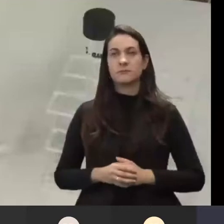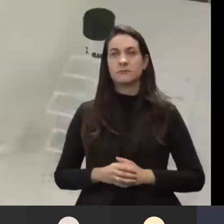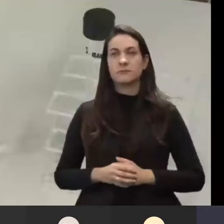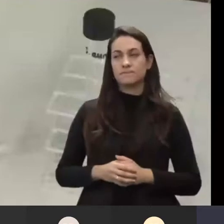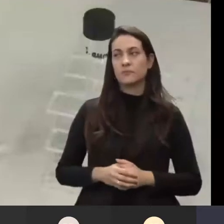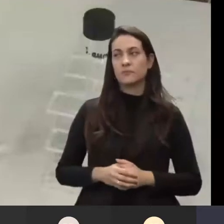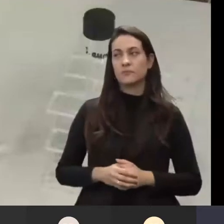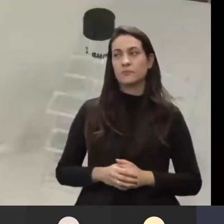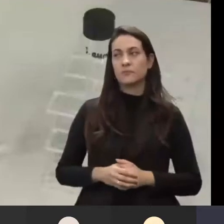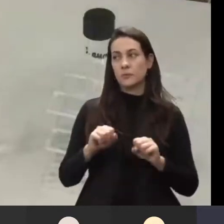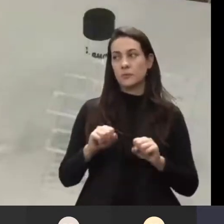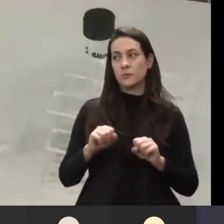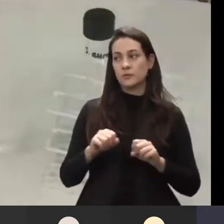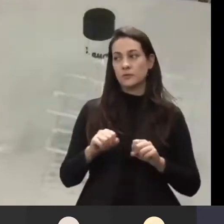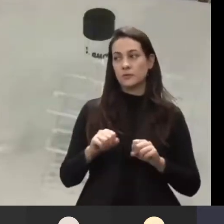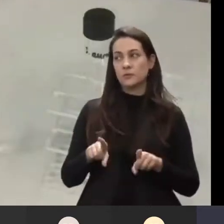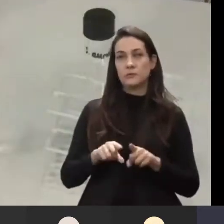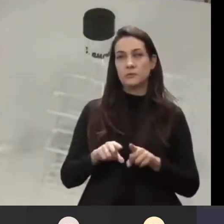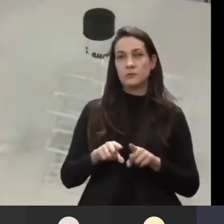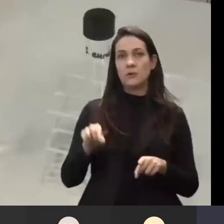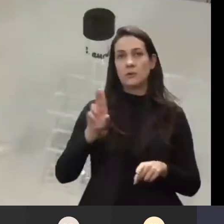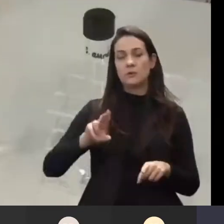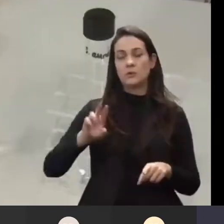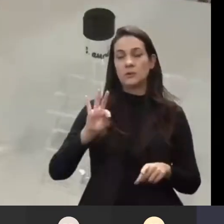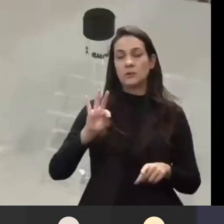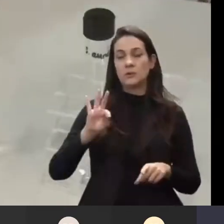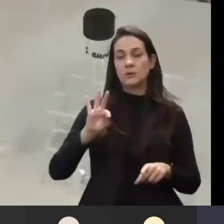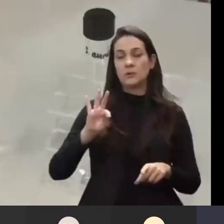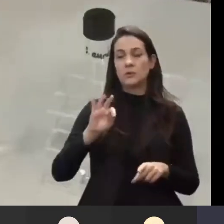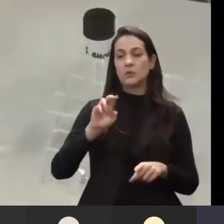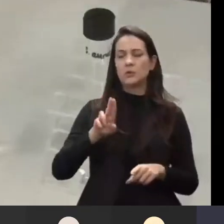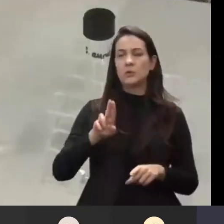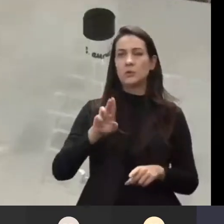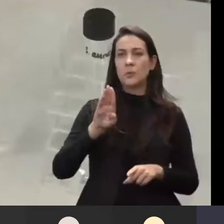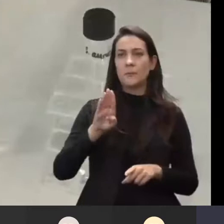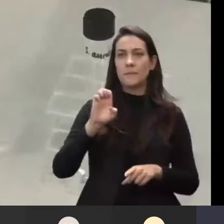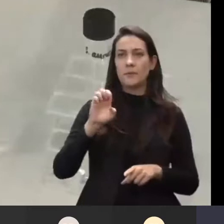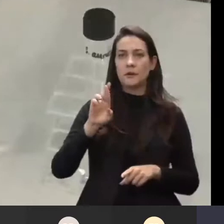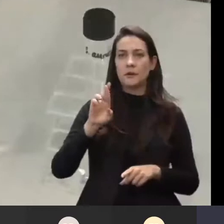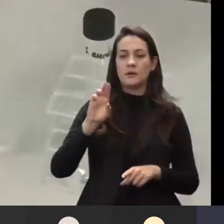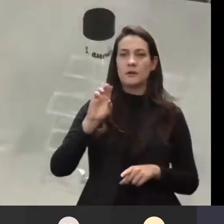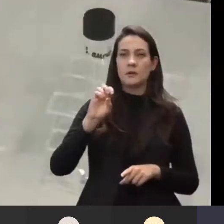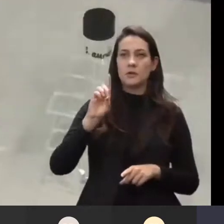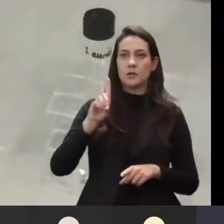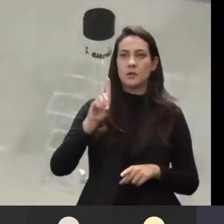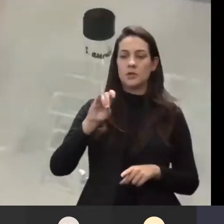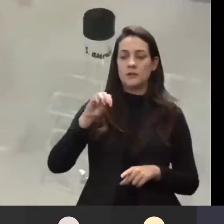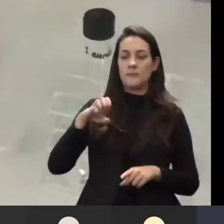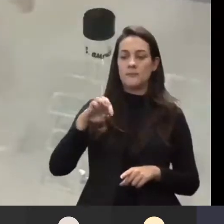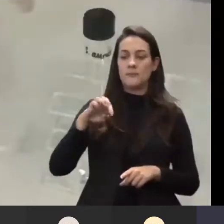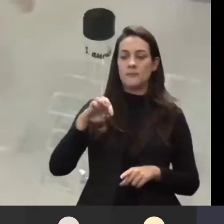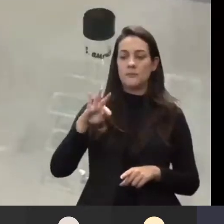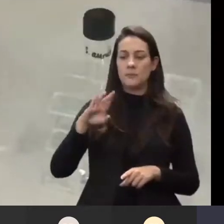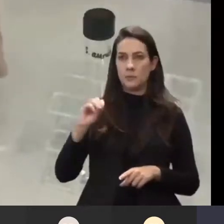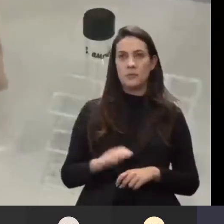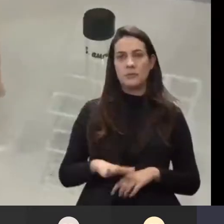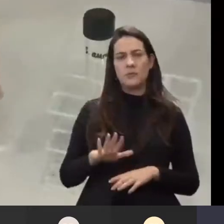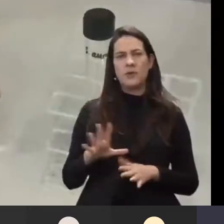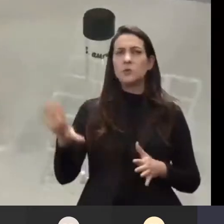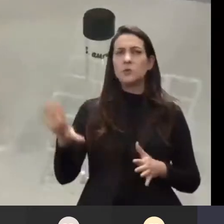Pode também utilizar um turbidímetro. Não são todos os laboratórios que têm turbidímetro. É mais fácil a gente utilizar a escala 0,5 de McFarland.